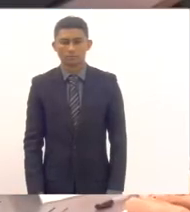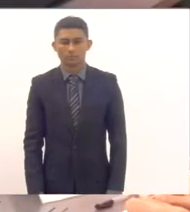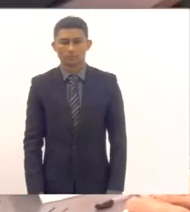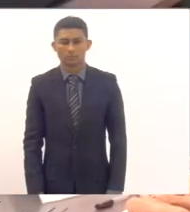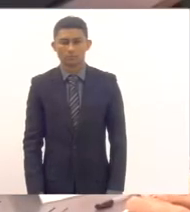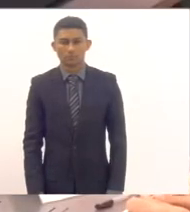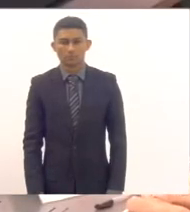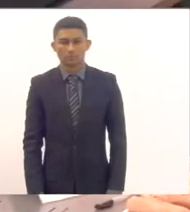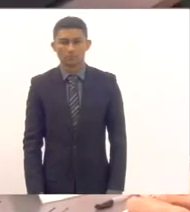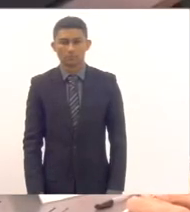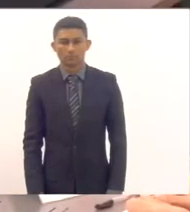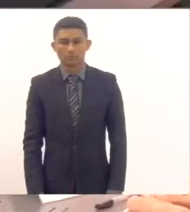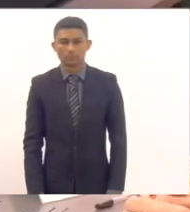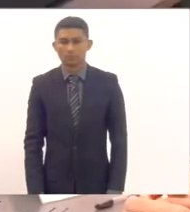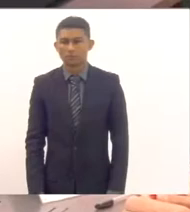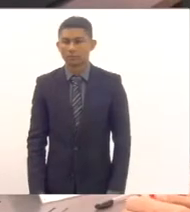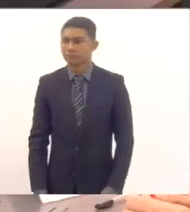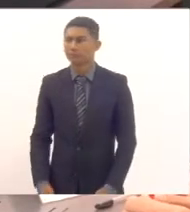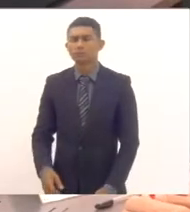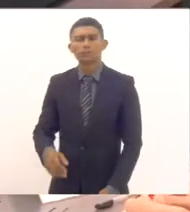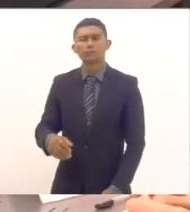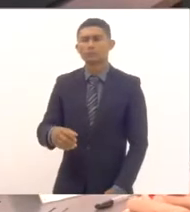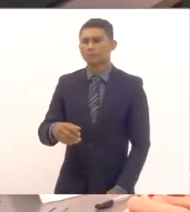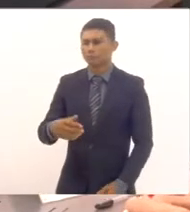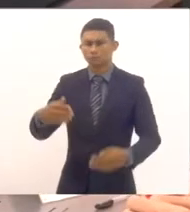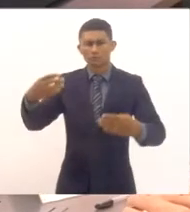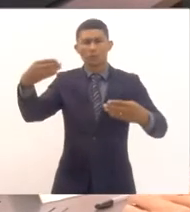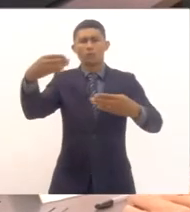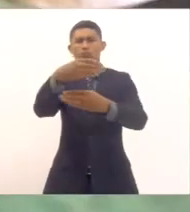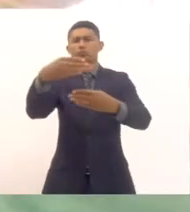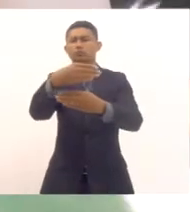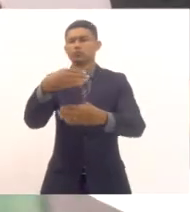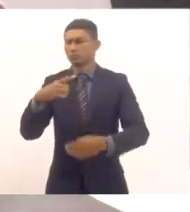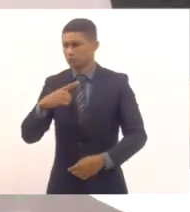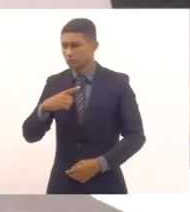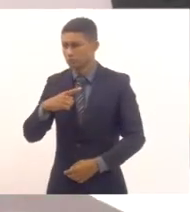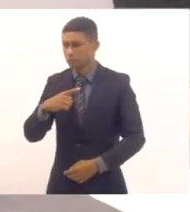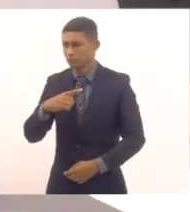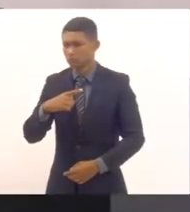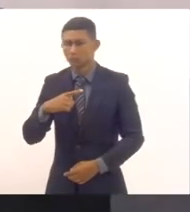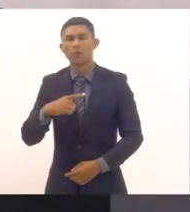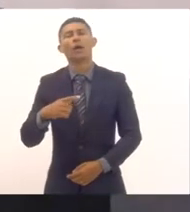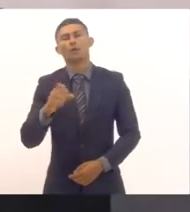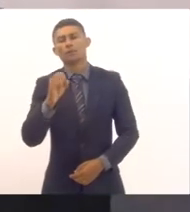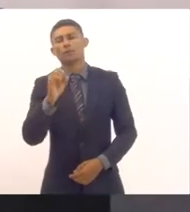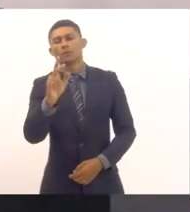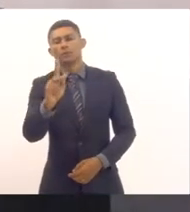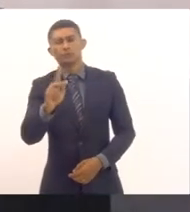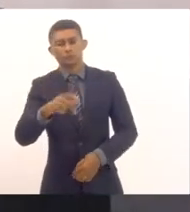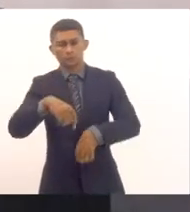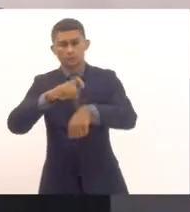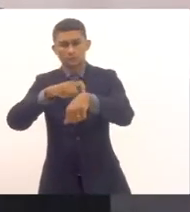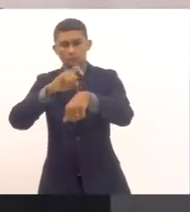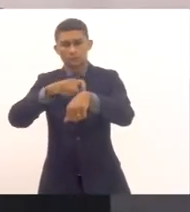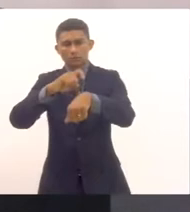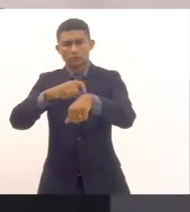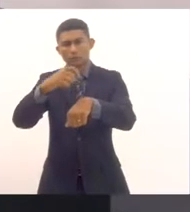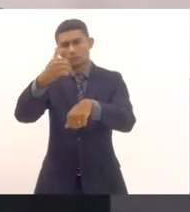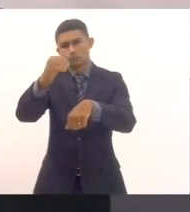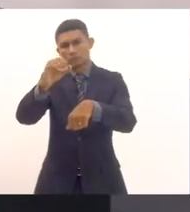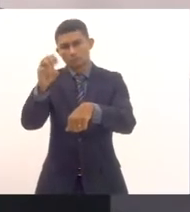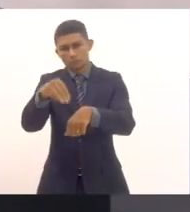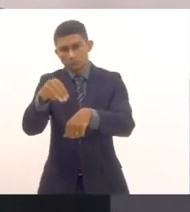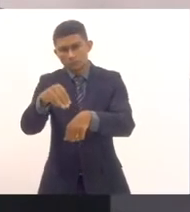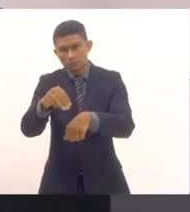e o Silvia não tem nenhuma apresentação né tem então vamos ouvir a 10 minutos apresentação